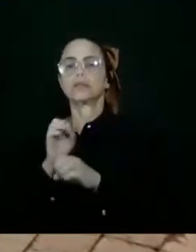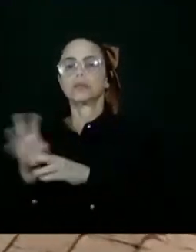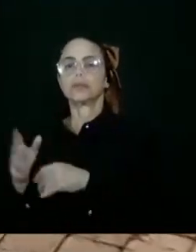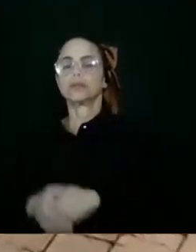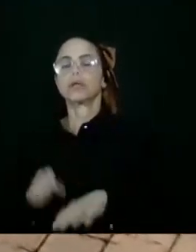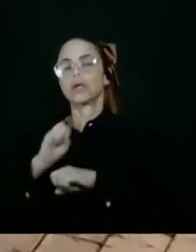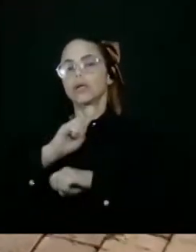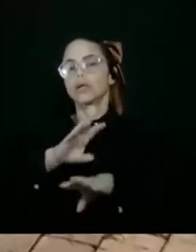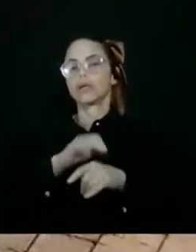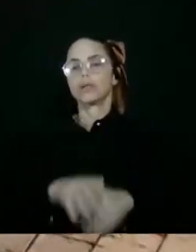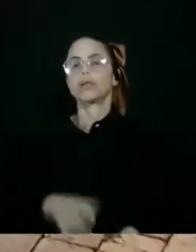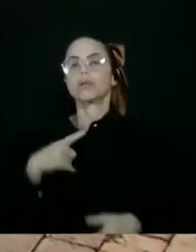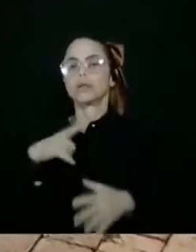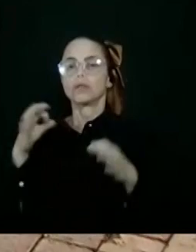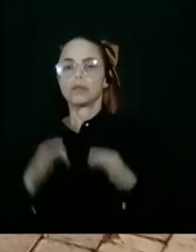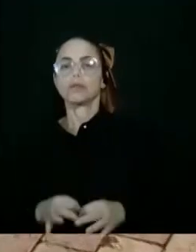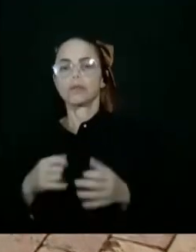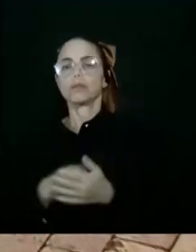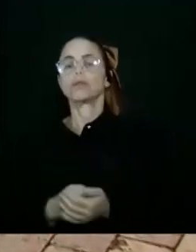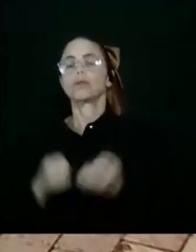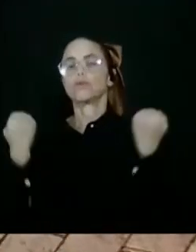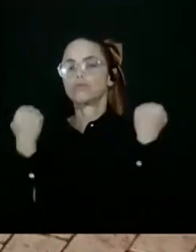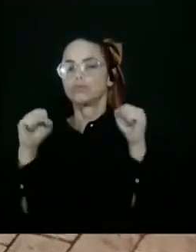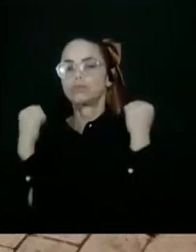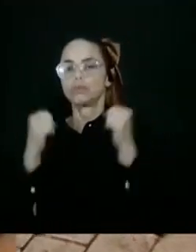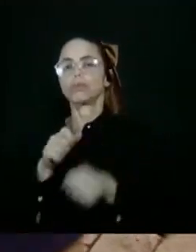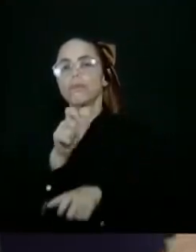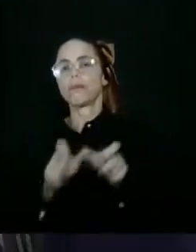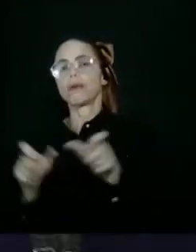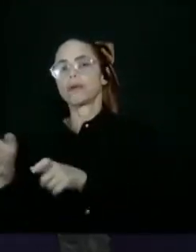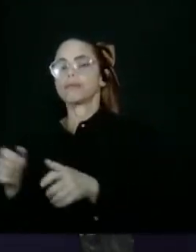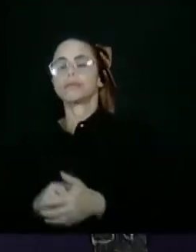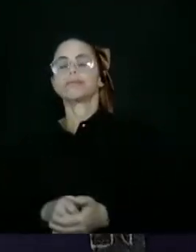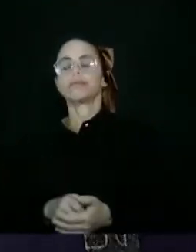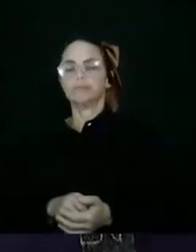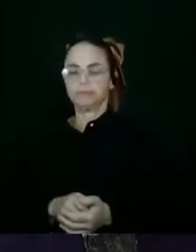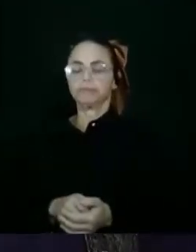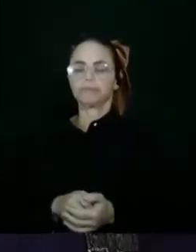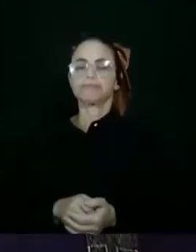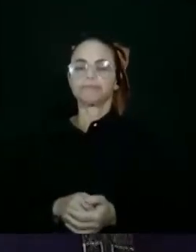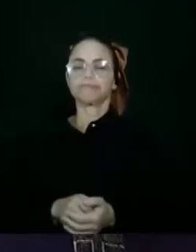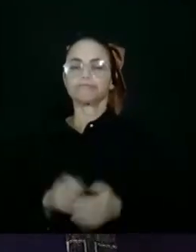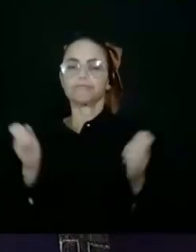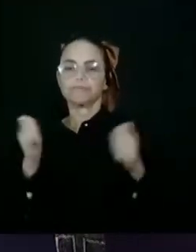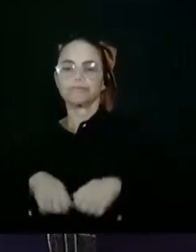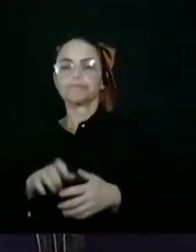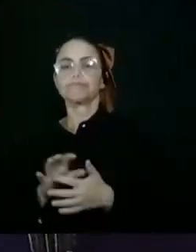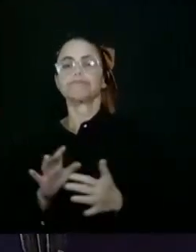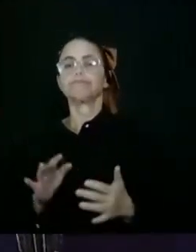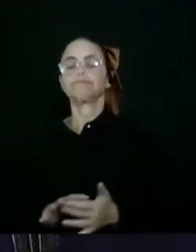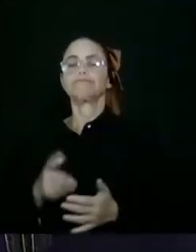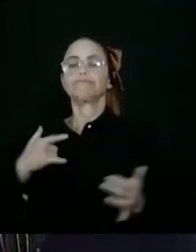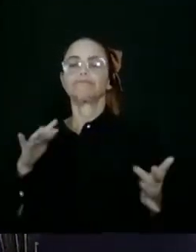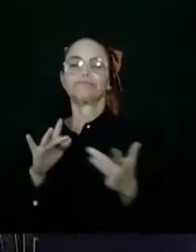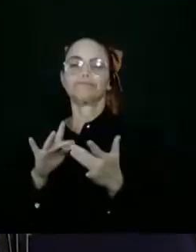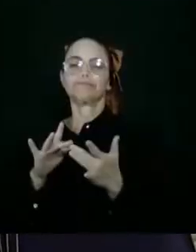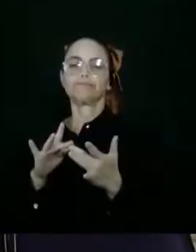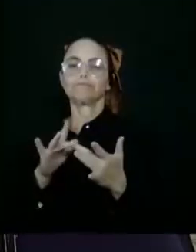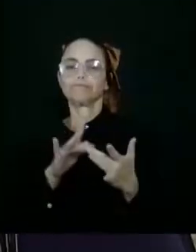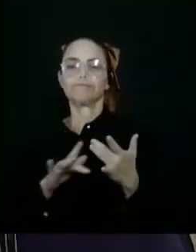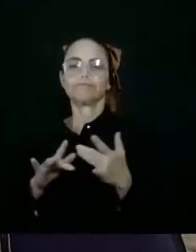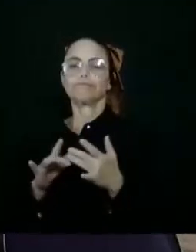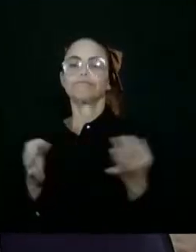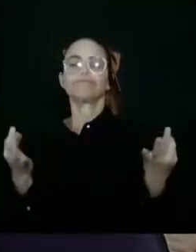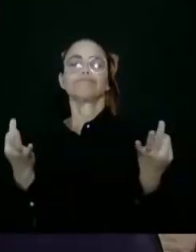Com certeza, né? Vai ter assim mais pessoas aqui, né? Que vai poder participar lá como daqui